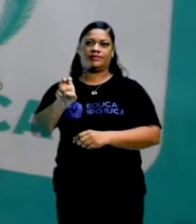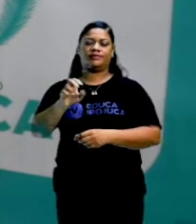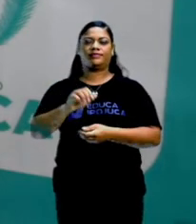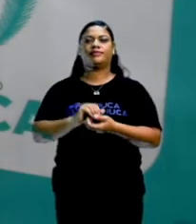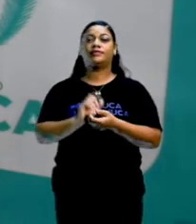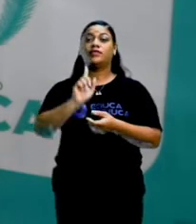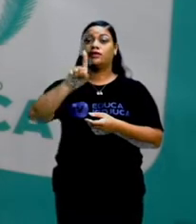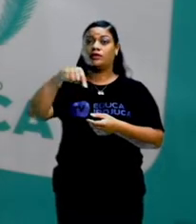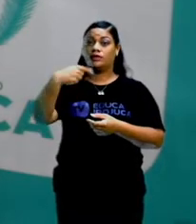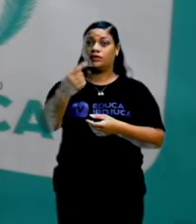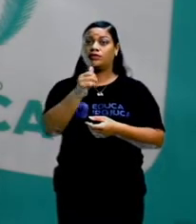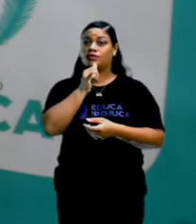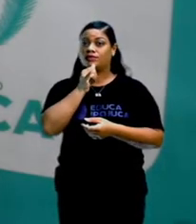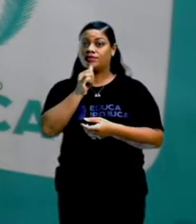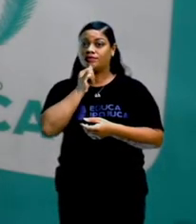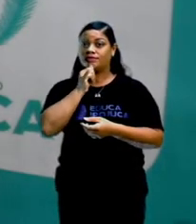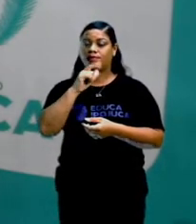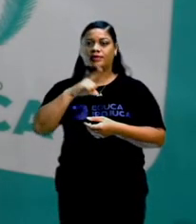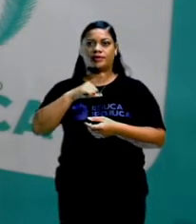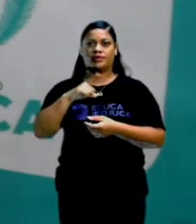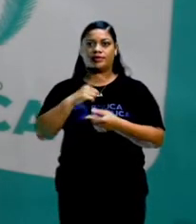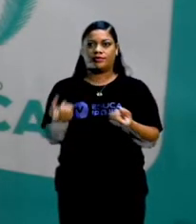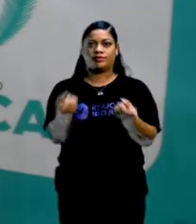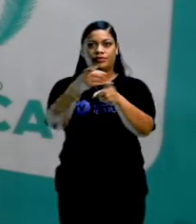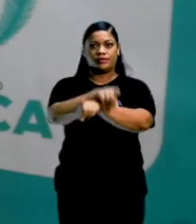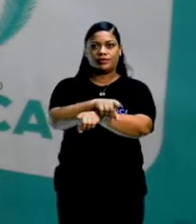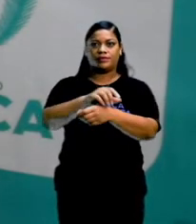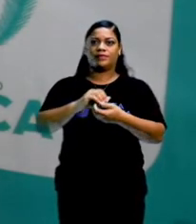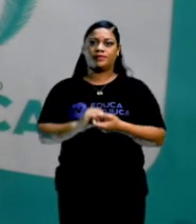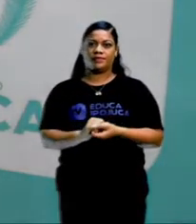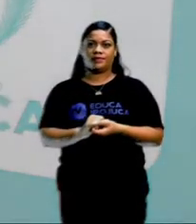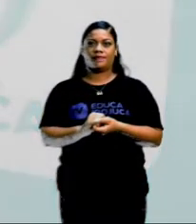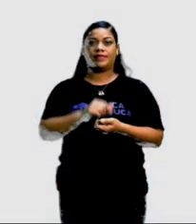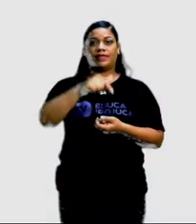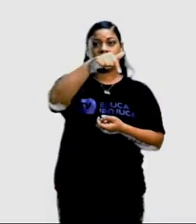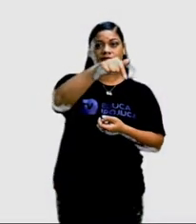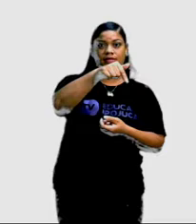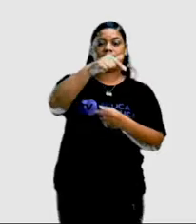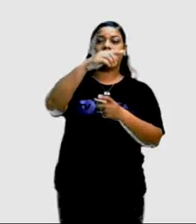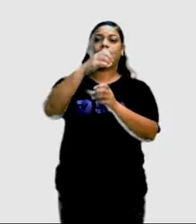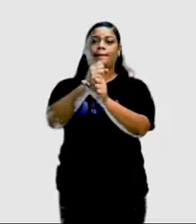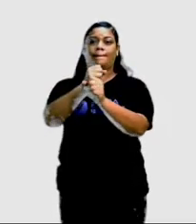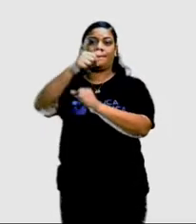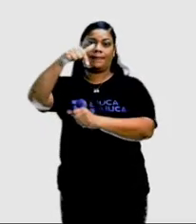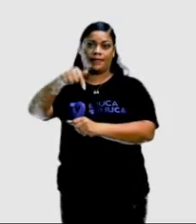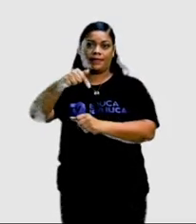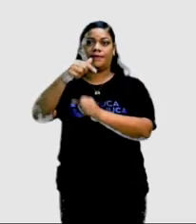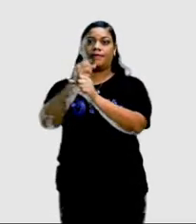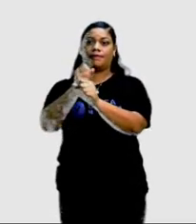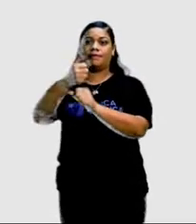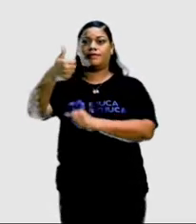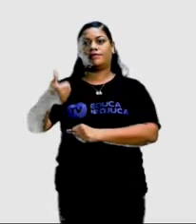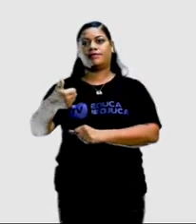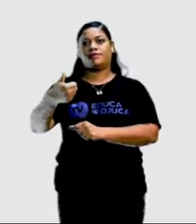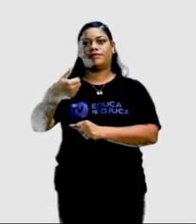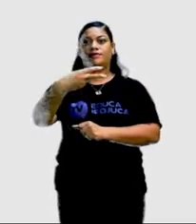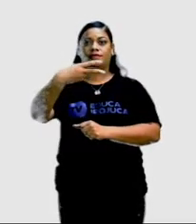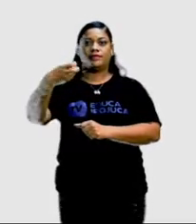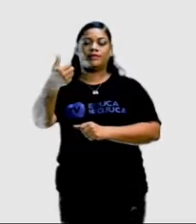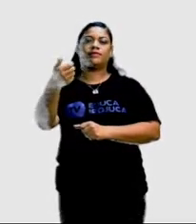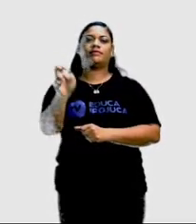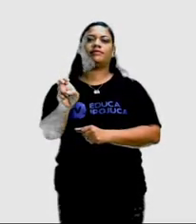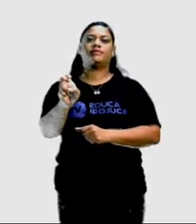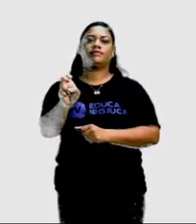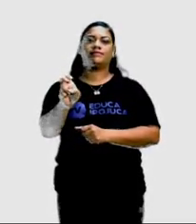no outro exemplo, temos o inverso, que é 7 mais 7 com mais 1, e vai ser igual a